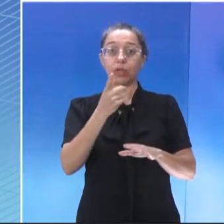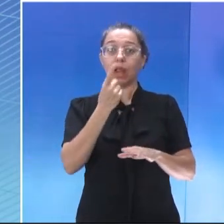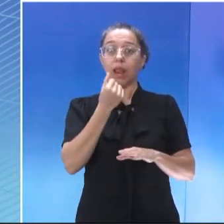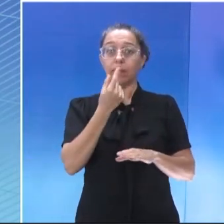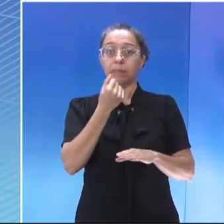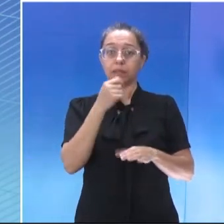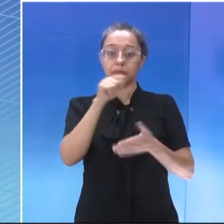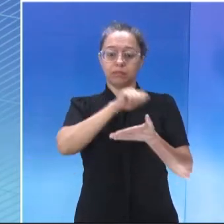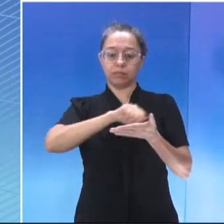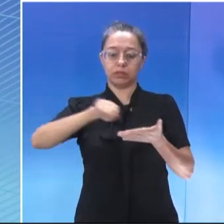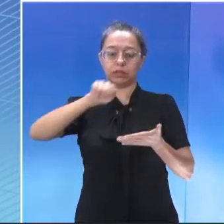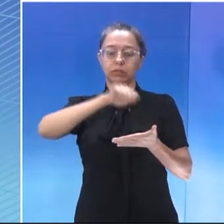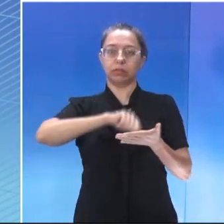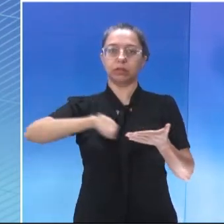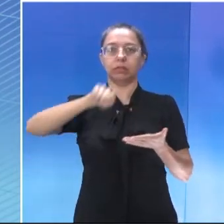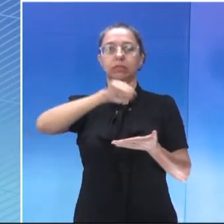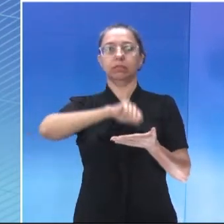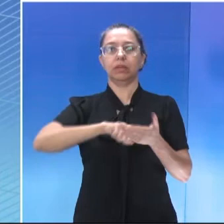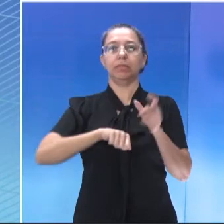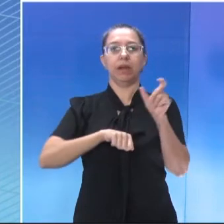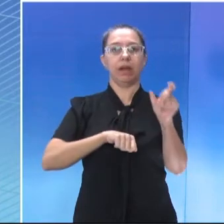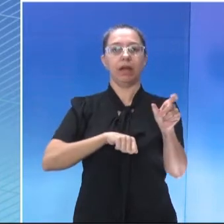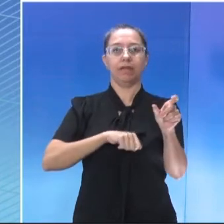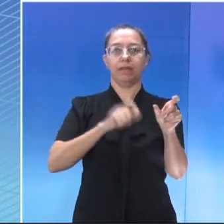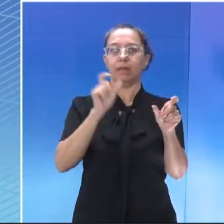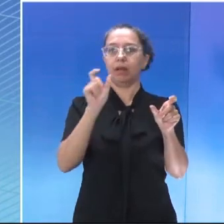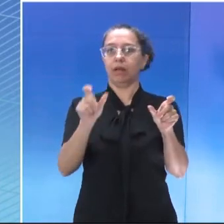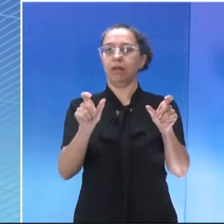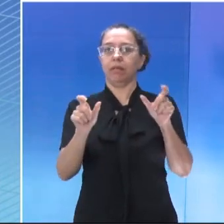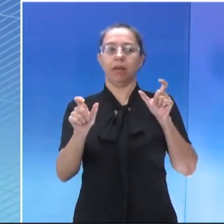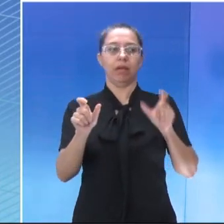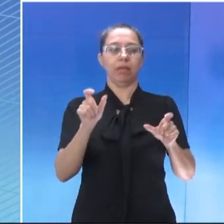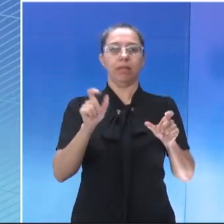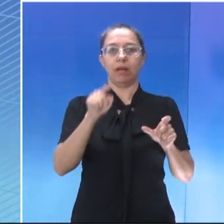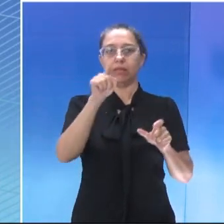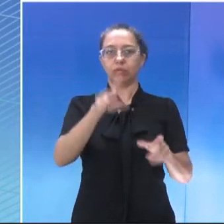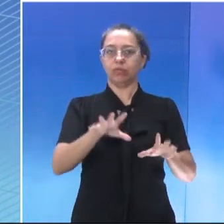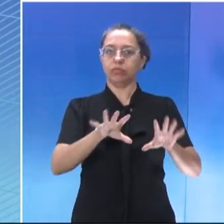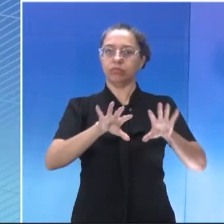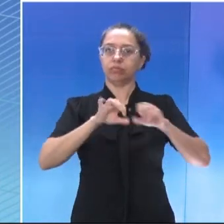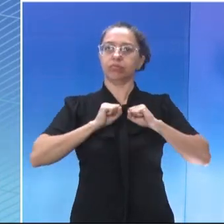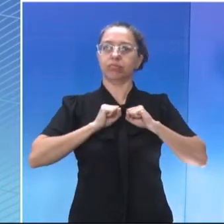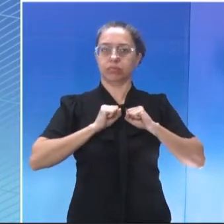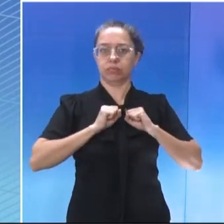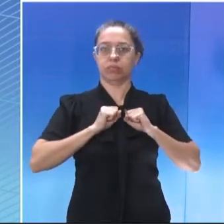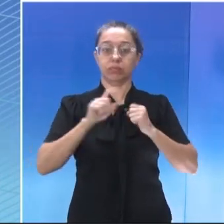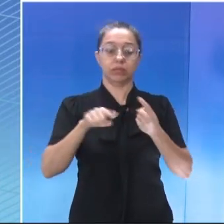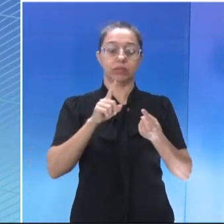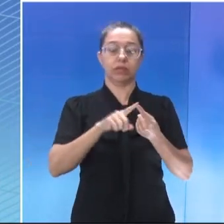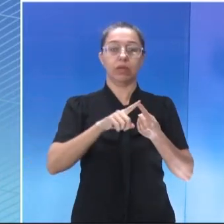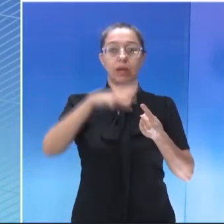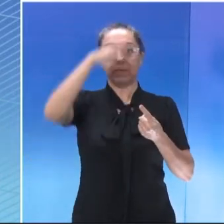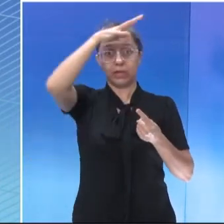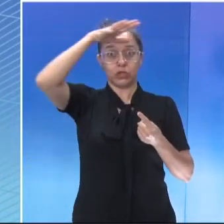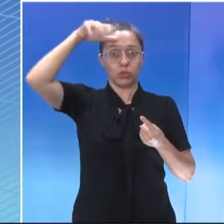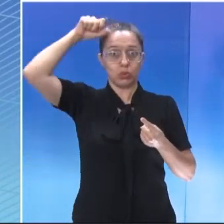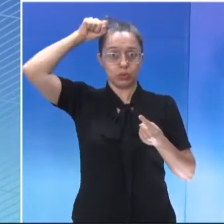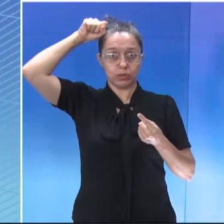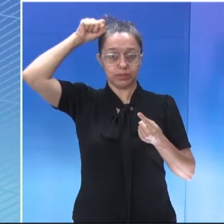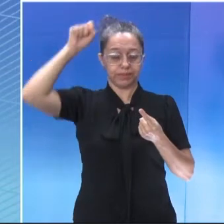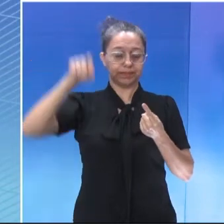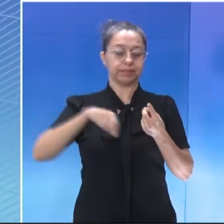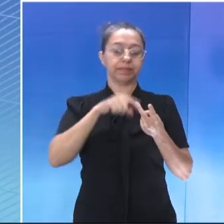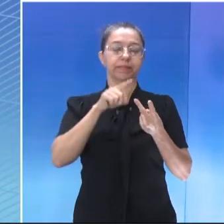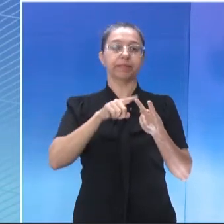vai rabiscando, né? Vai definindo aí o que você está entendendo. Então, nós falamos de Amazônia, nós estamos falando